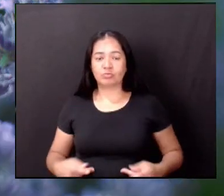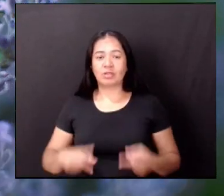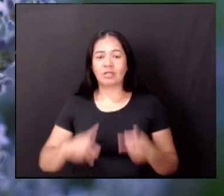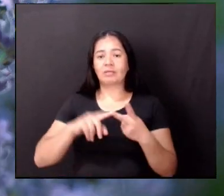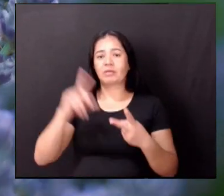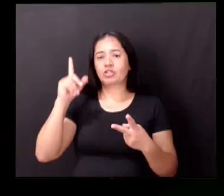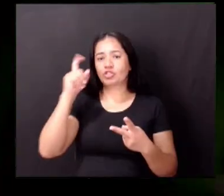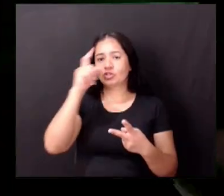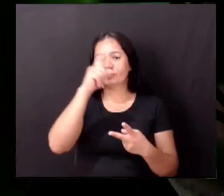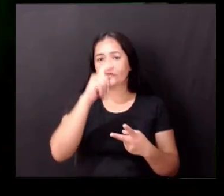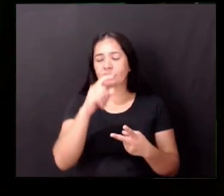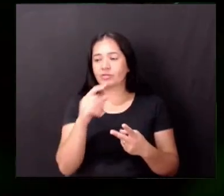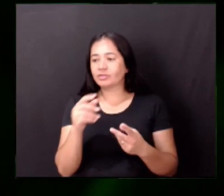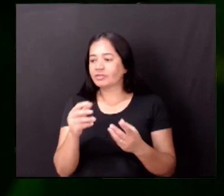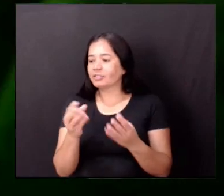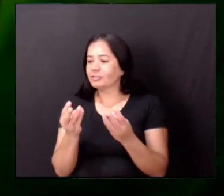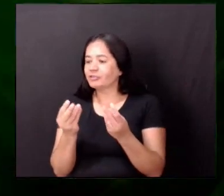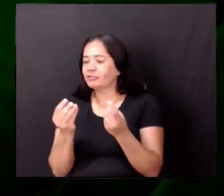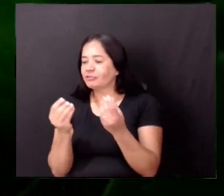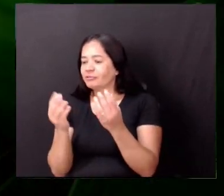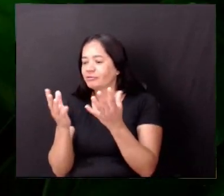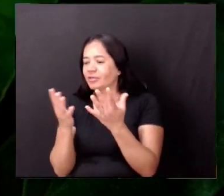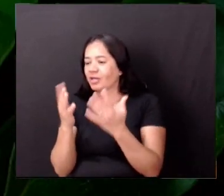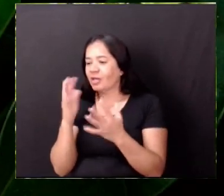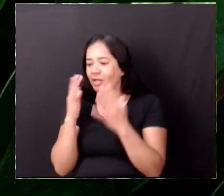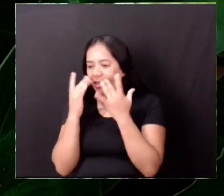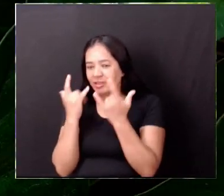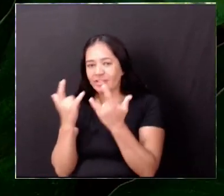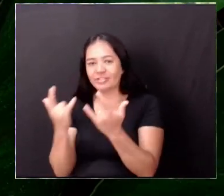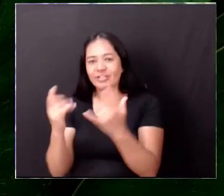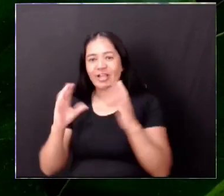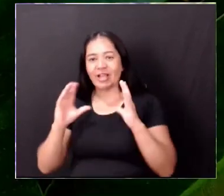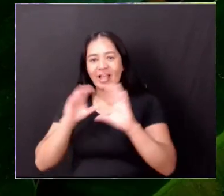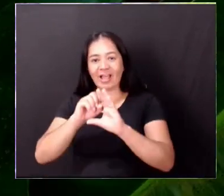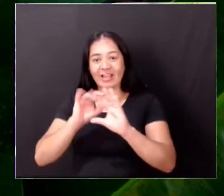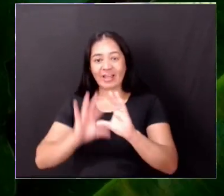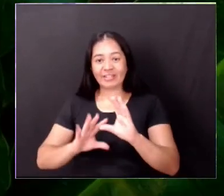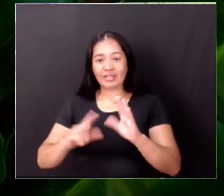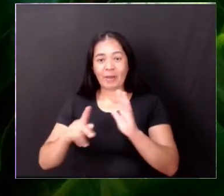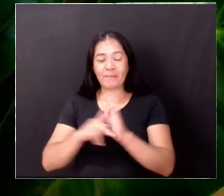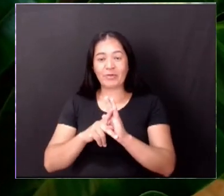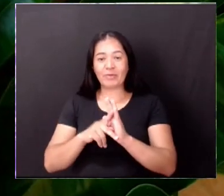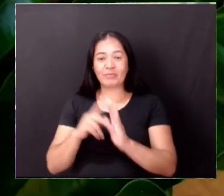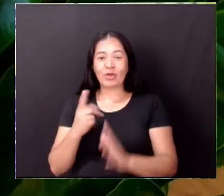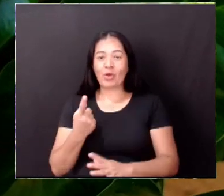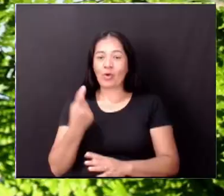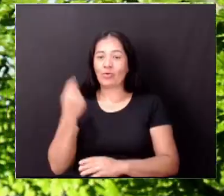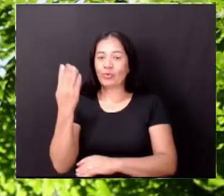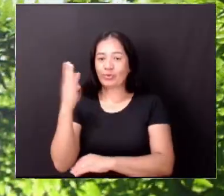assuntos humanos, a dificuldade de apreciar as características estéticas e biológicas